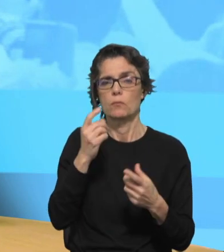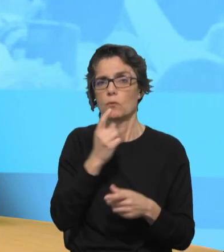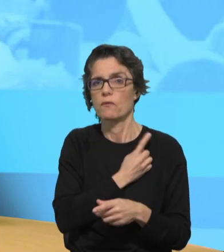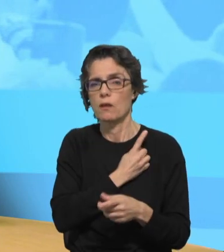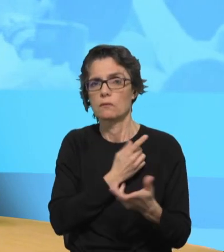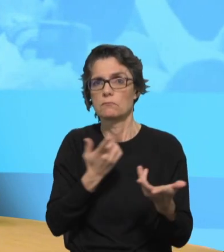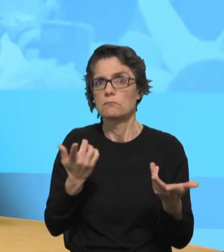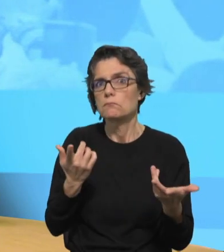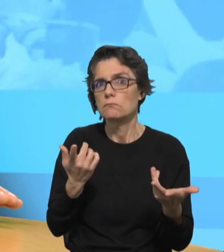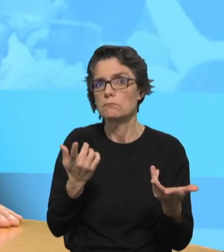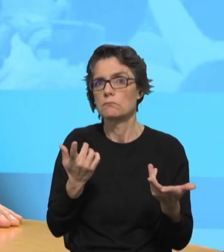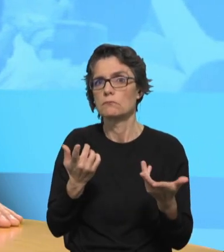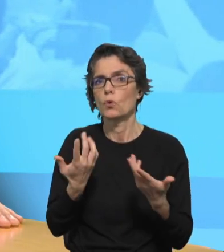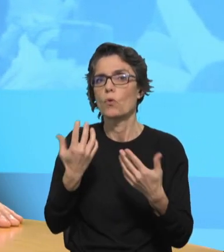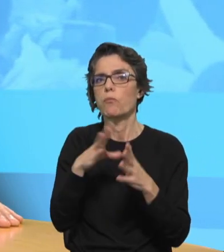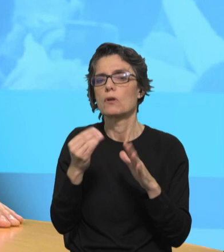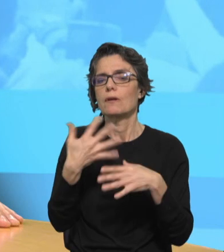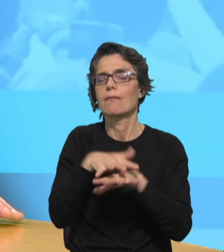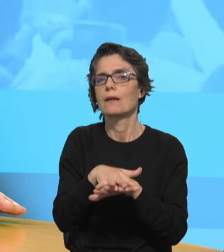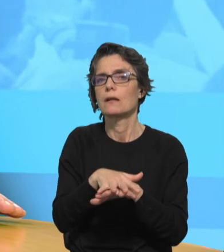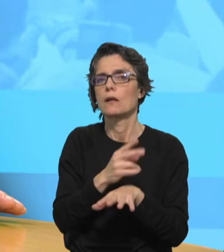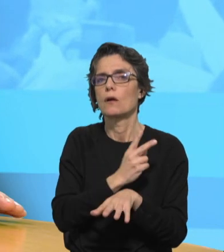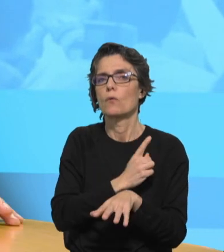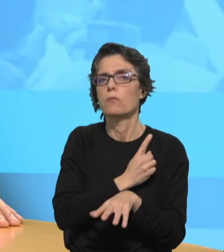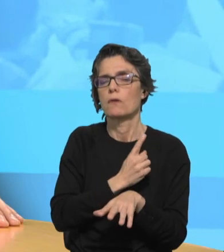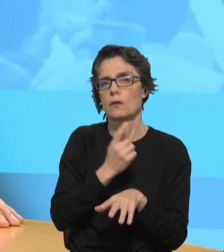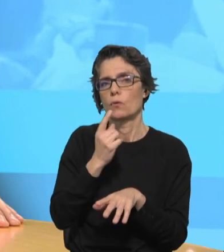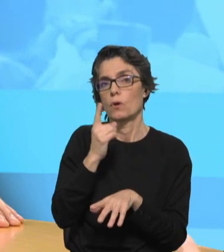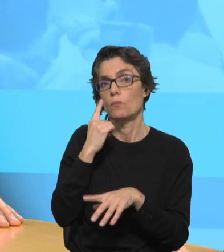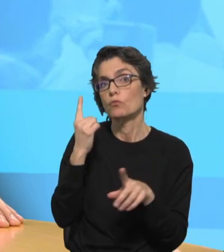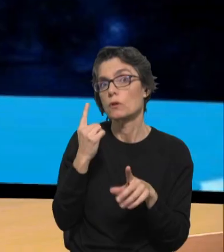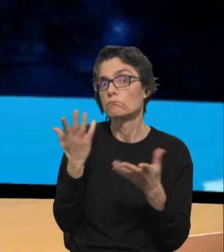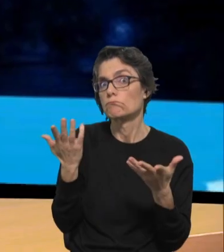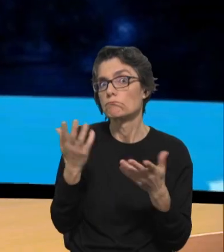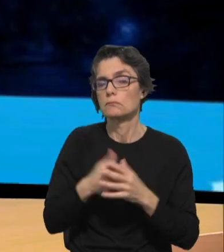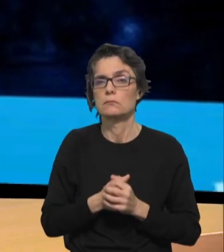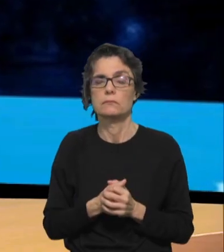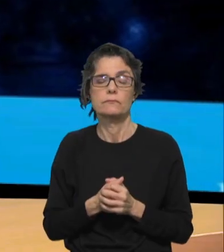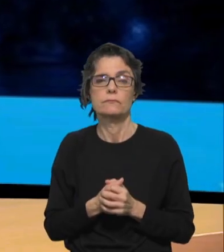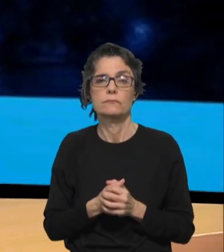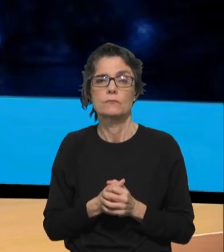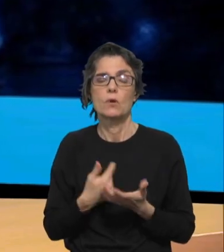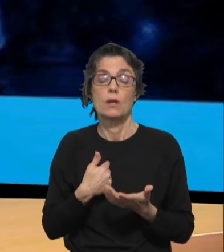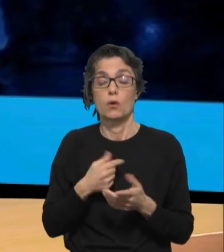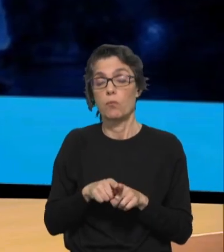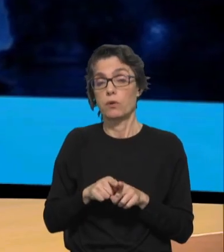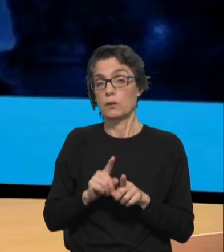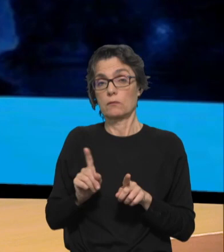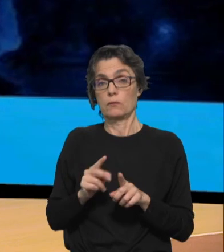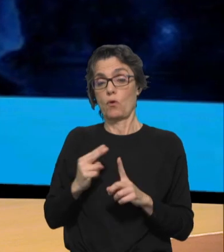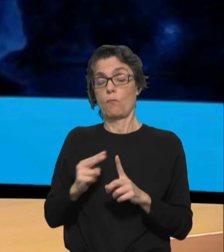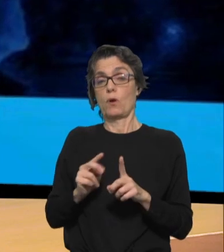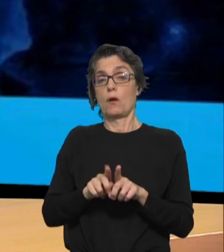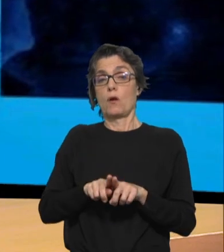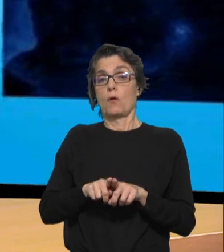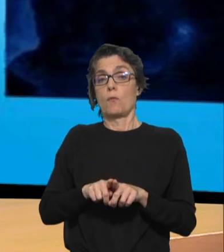diferentes, também a iniciativa privada na prestação dos cuidados de saúde? Repara, eu não sou político e, portanto, não tenho uma visão política